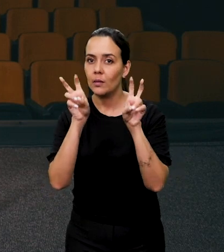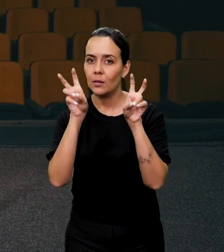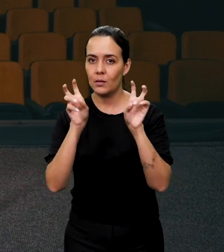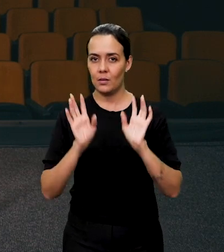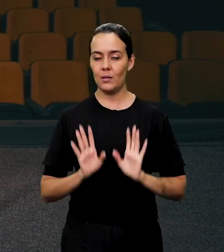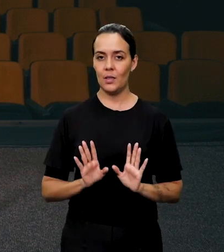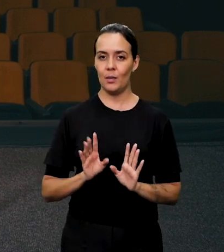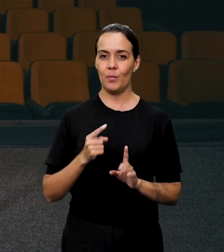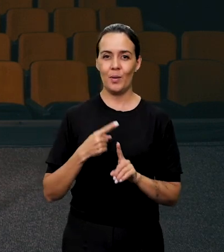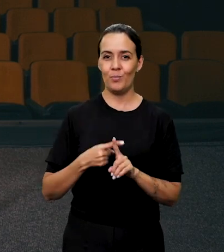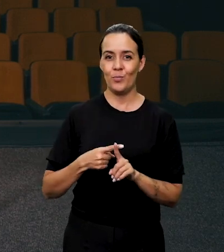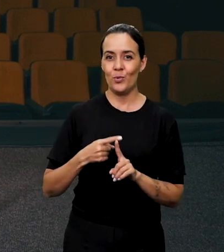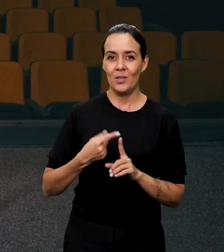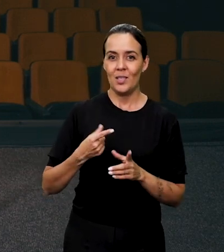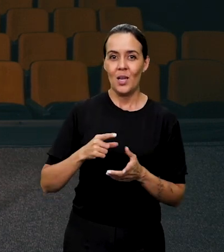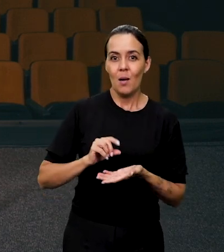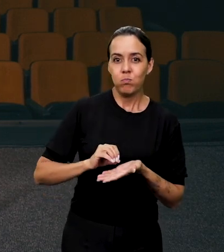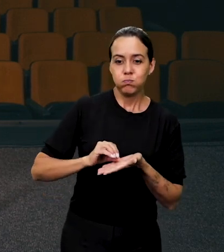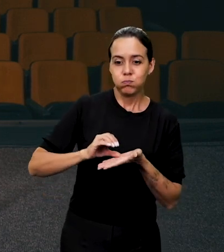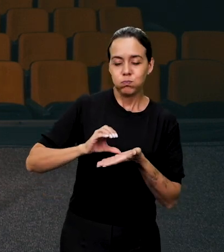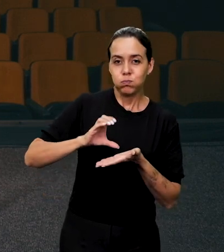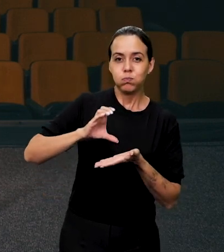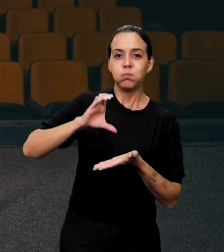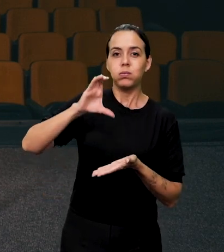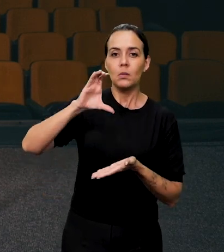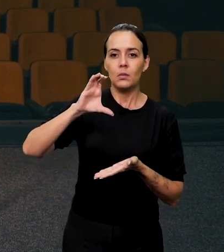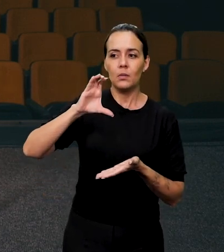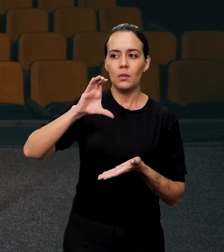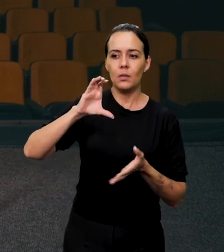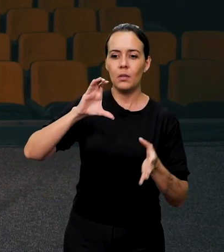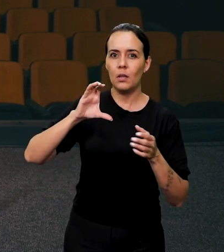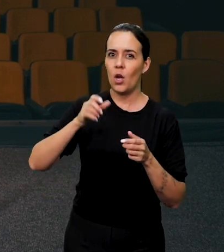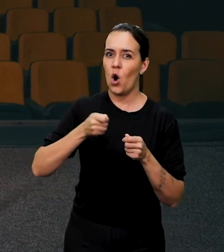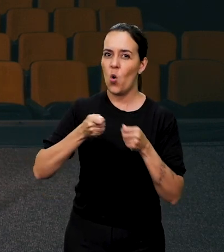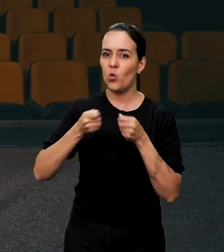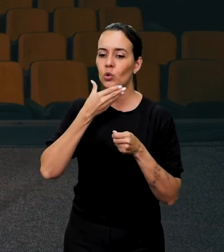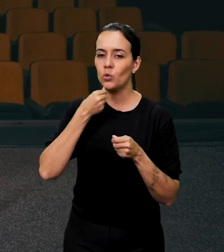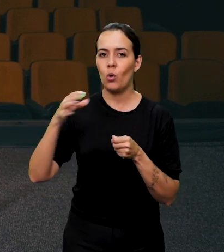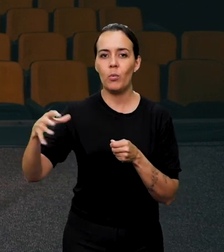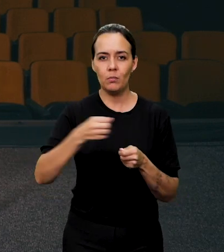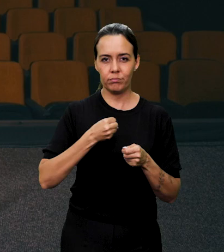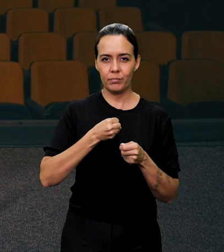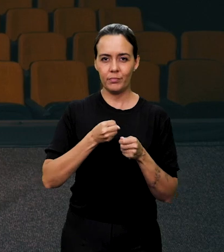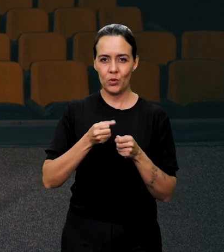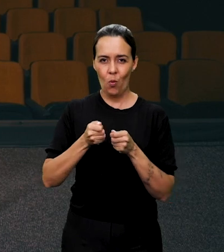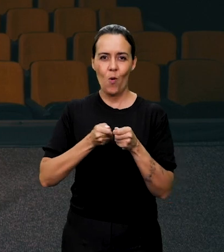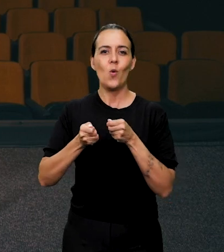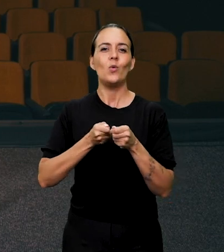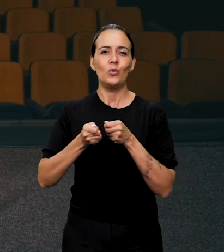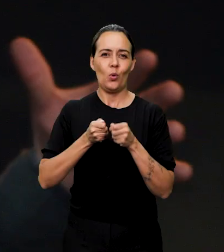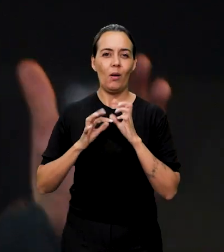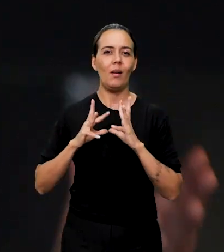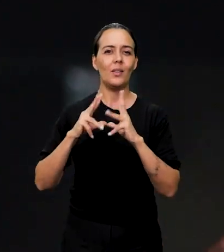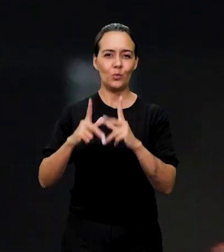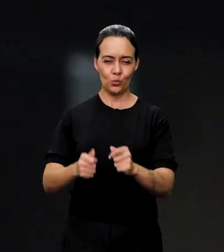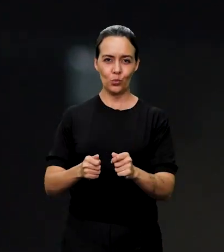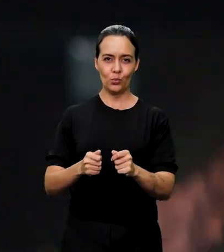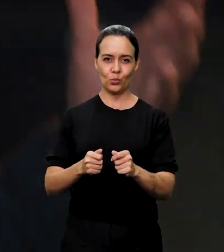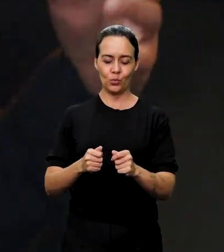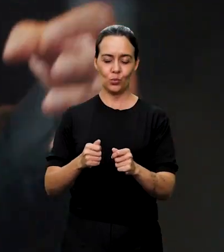muda de escala, isso se torna uma coisa dos homens, né? De controle, Sim. né, e de limitação e